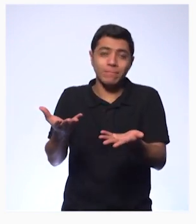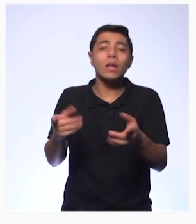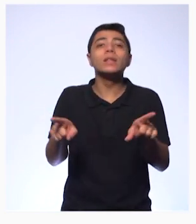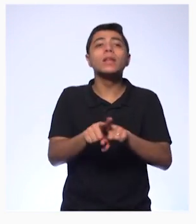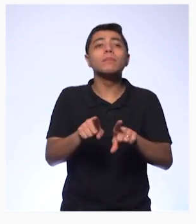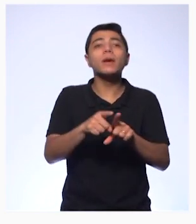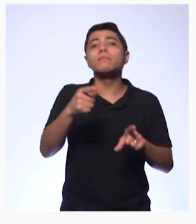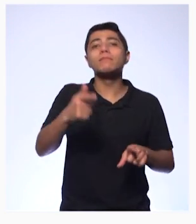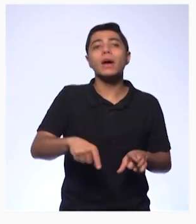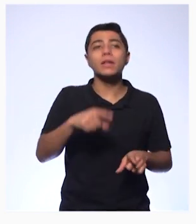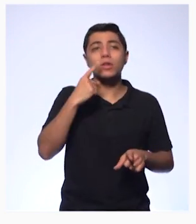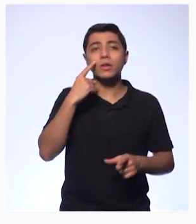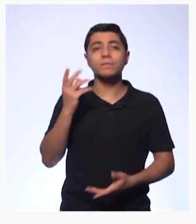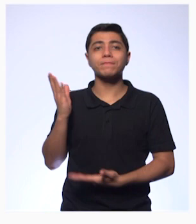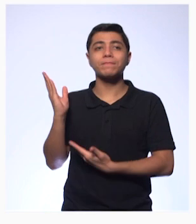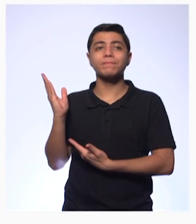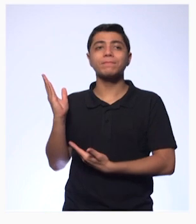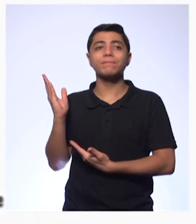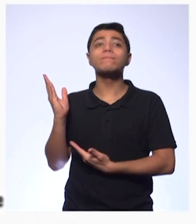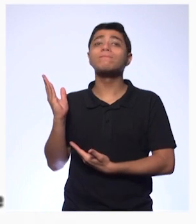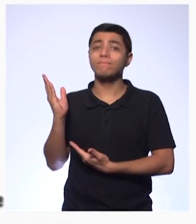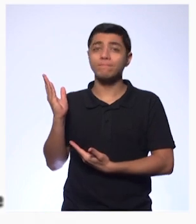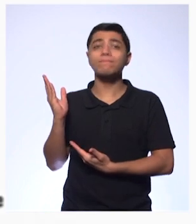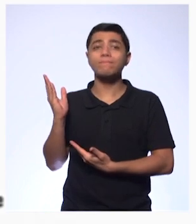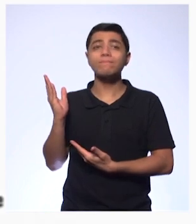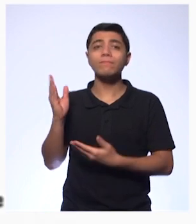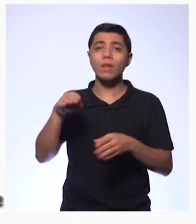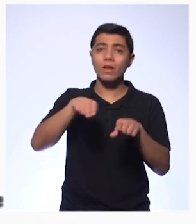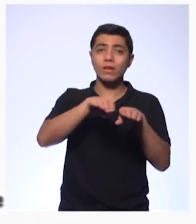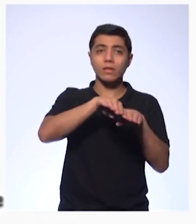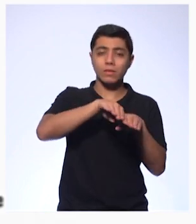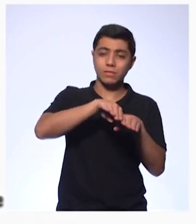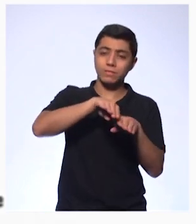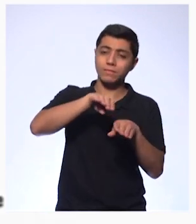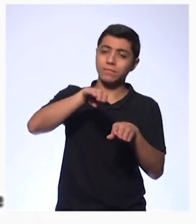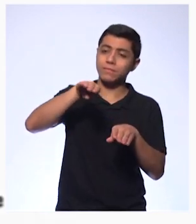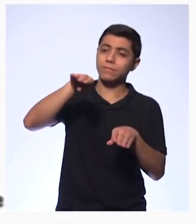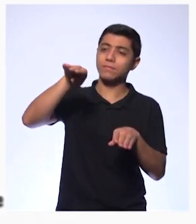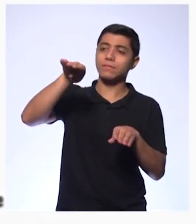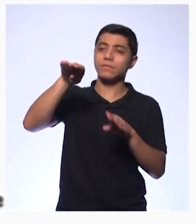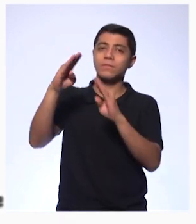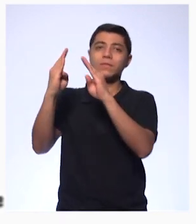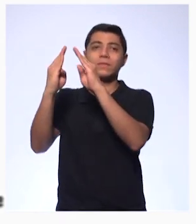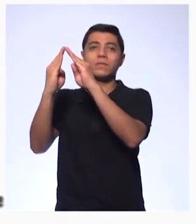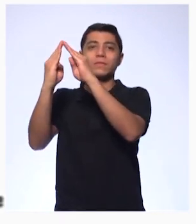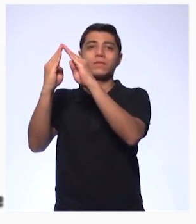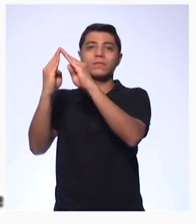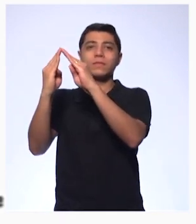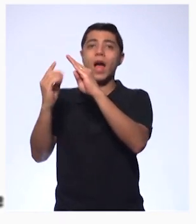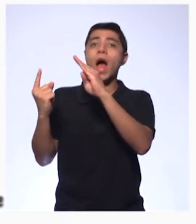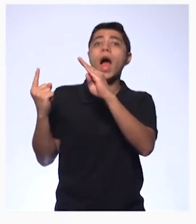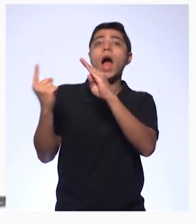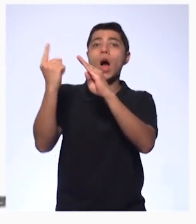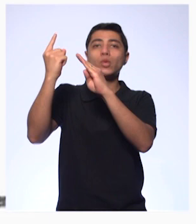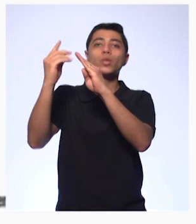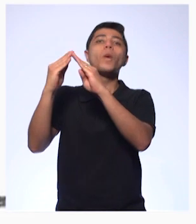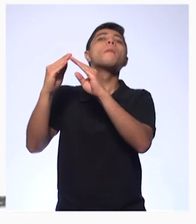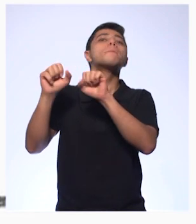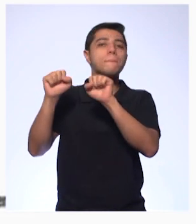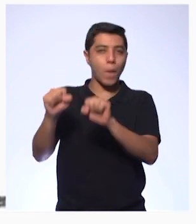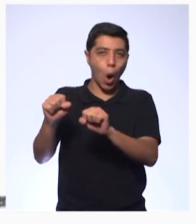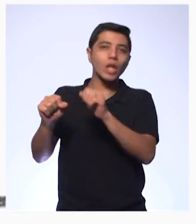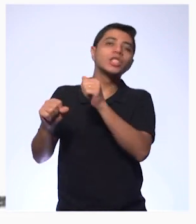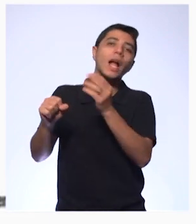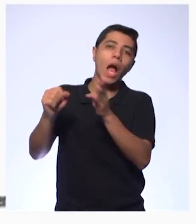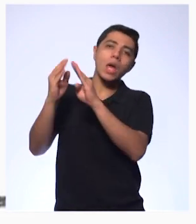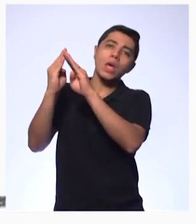posição da ocupação em relação à encosta. As moradias localizadas no alto da encosta apresentam possibilidade de queda, e as localizadas